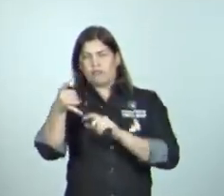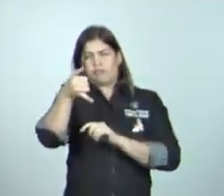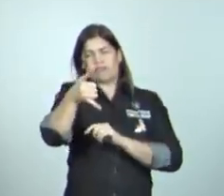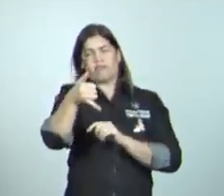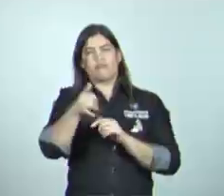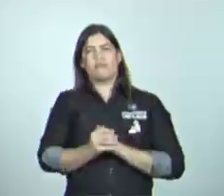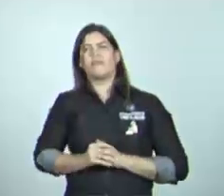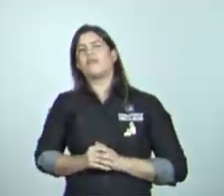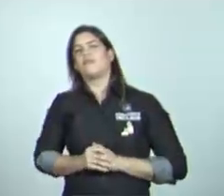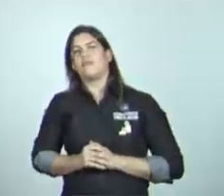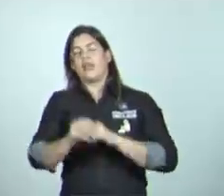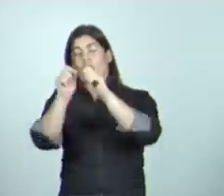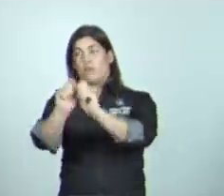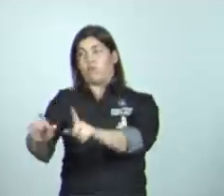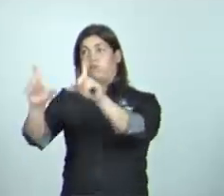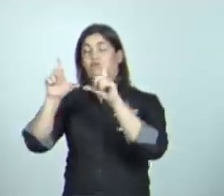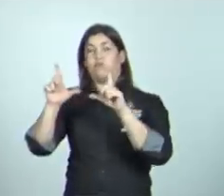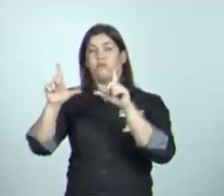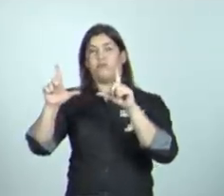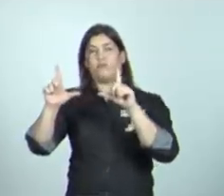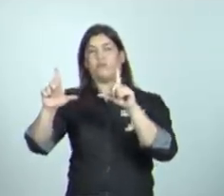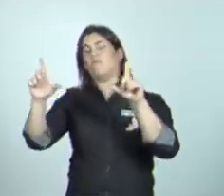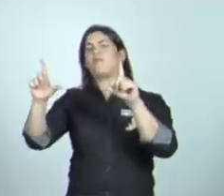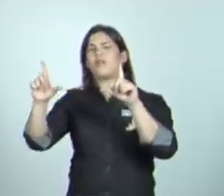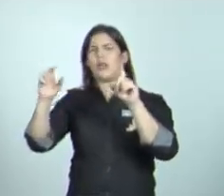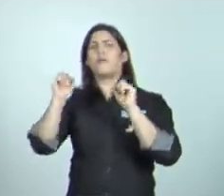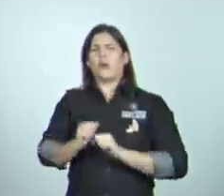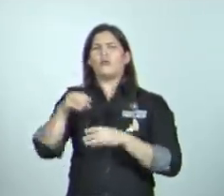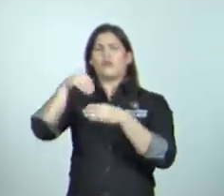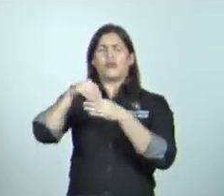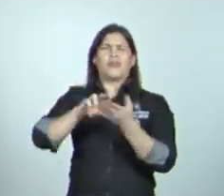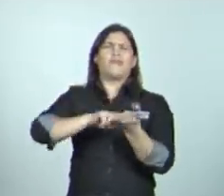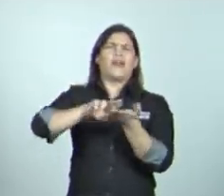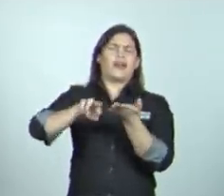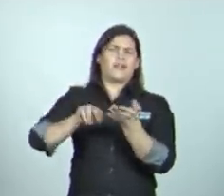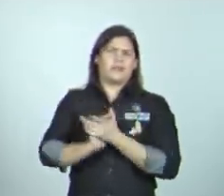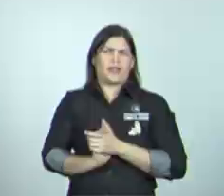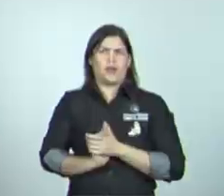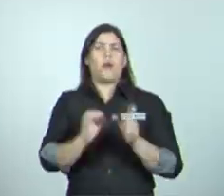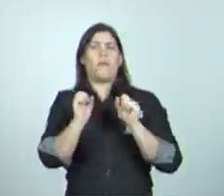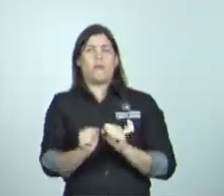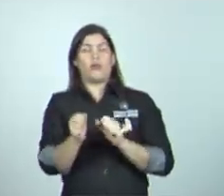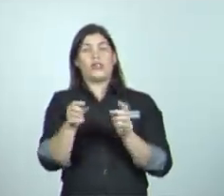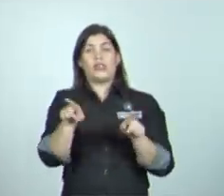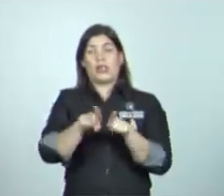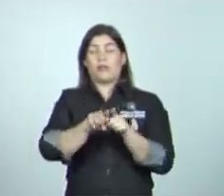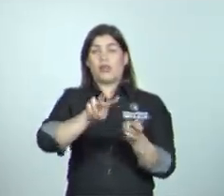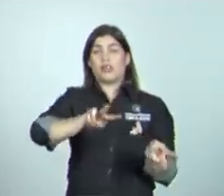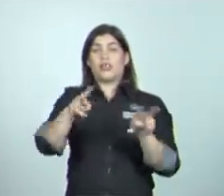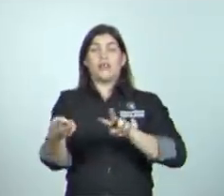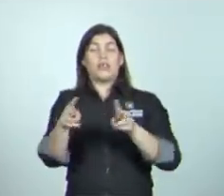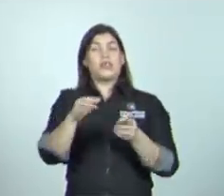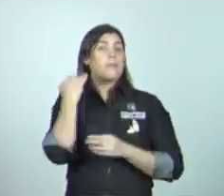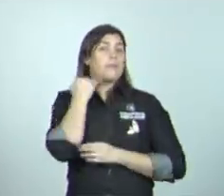seu celular e você vai entrar numa tela que você pode contribuir de várias maneiras ali ou você pode fazer transferência